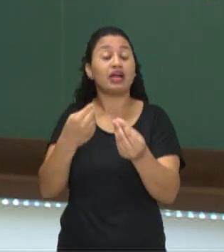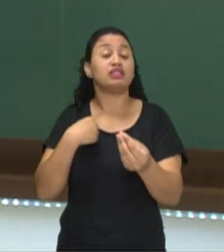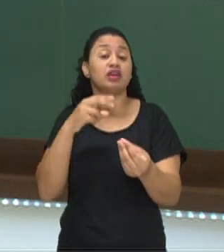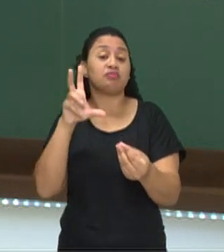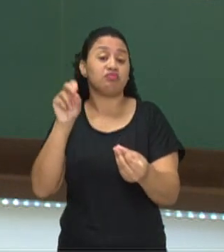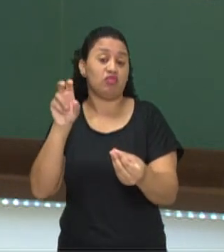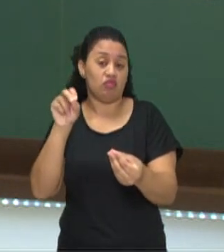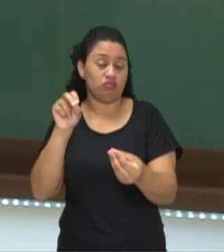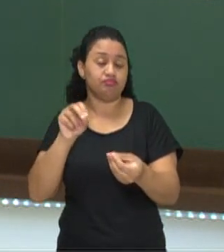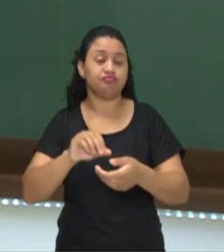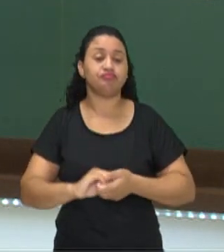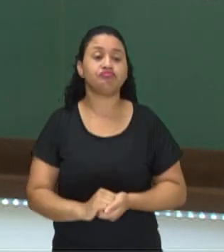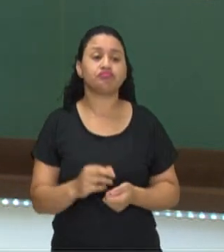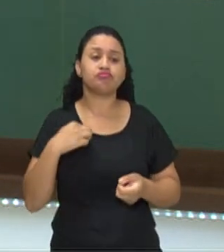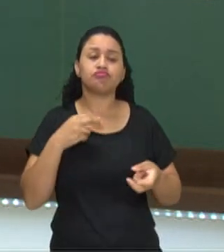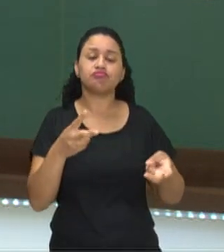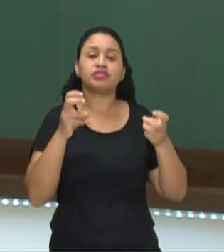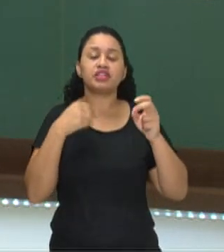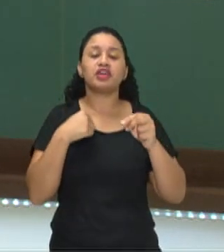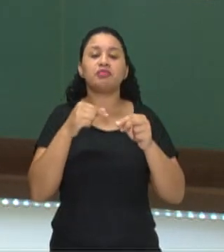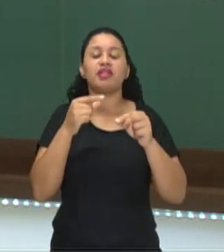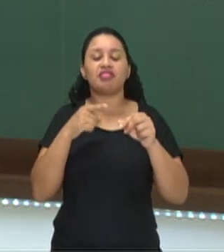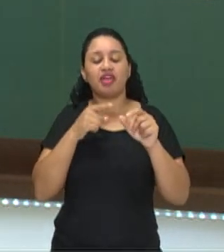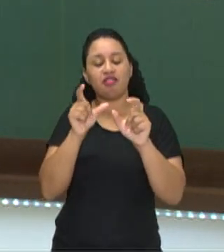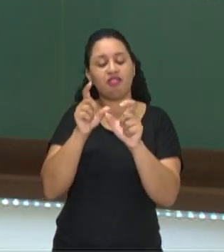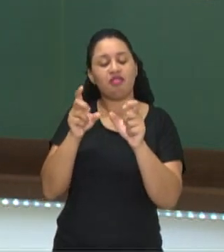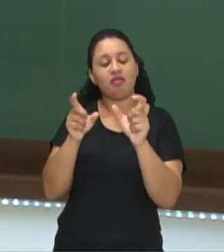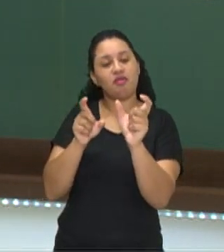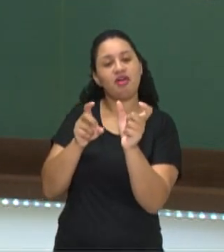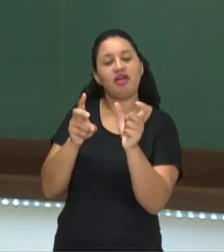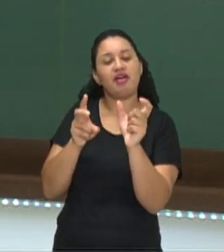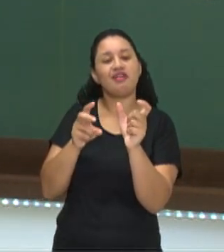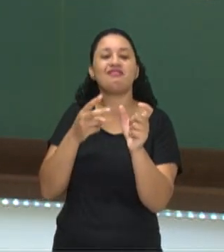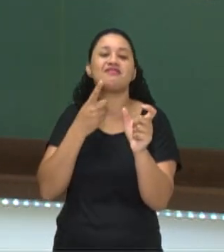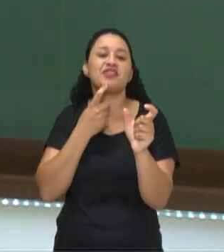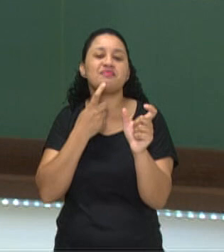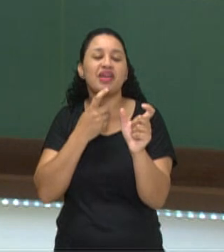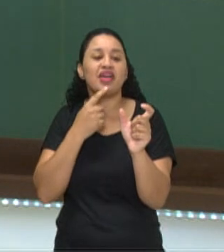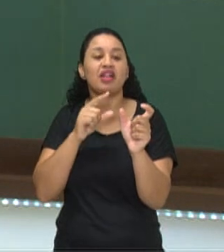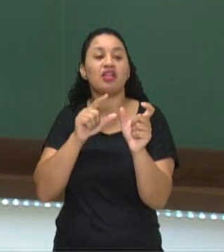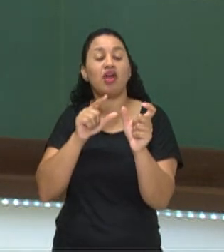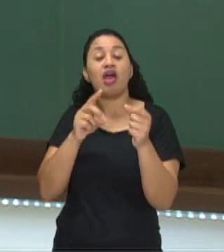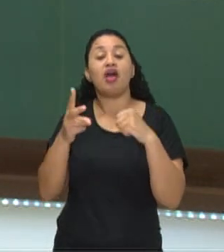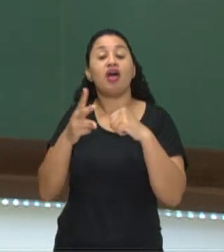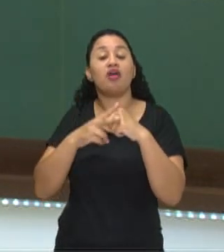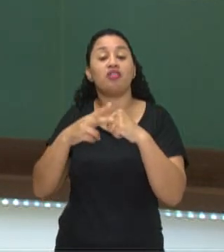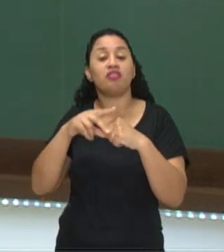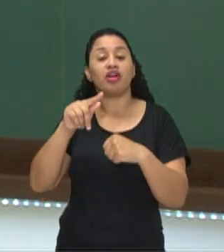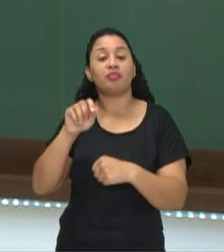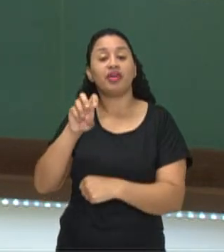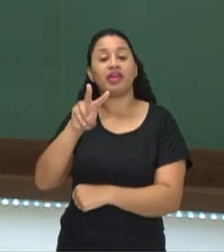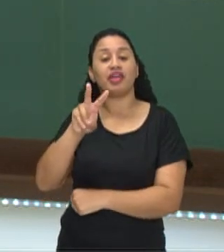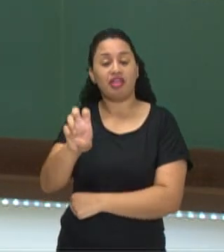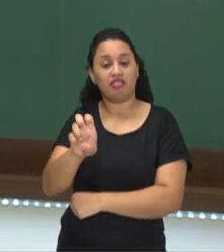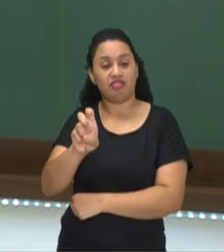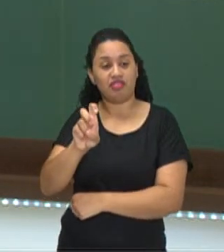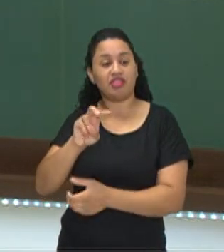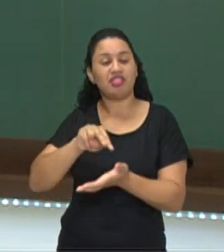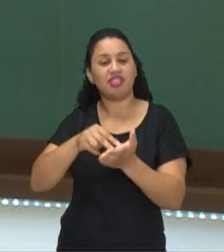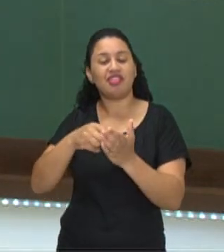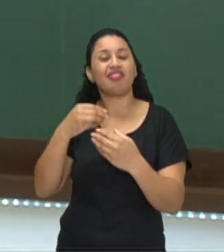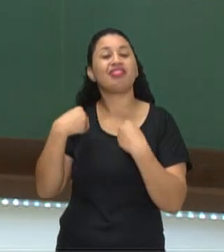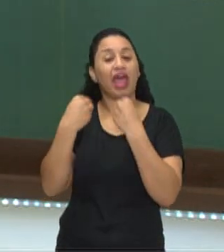perdão. Repare que aqui, em vermelho, eu tenho o verbo gave, tá ok? É o verbo dar, e aquele verbo está no